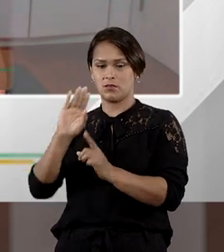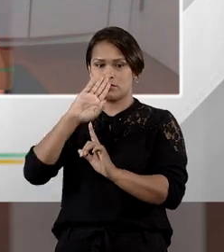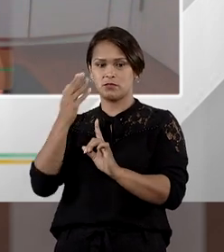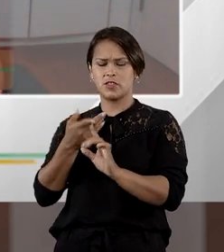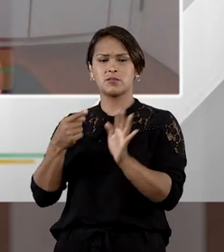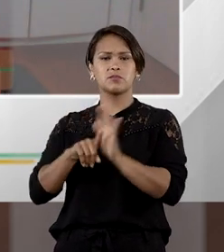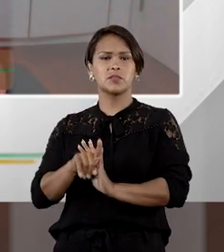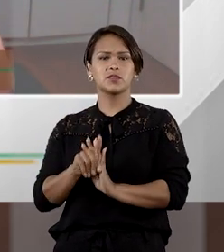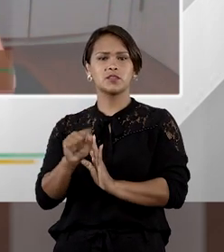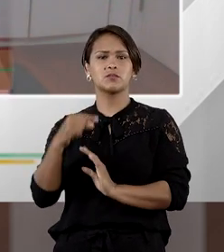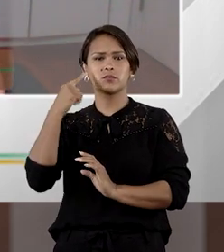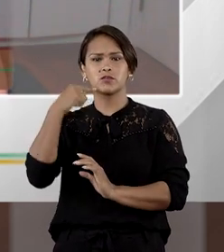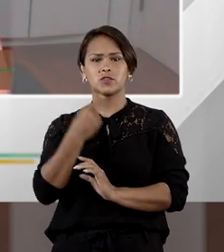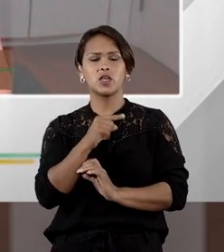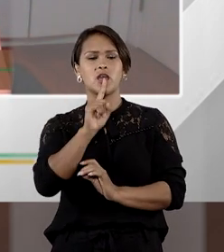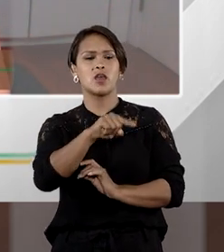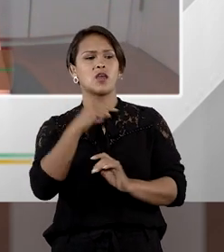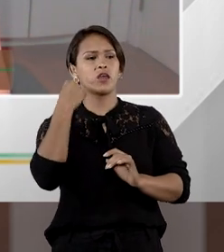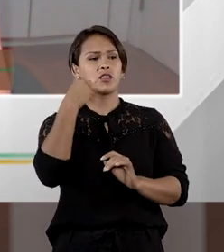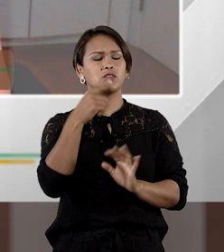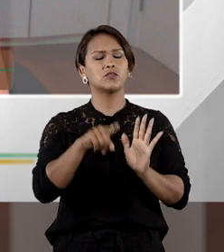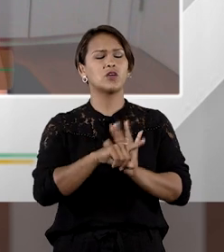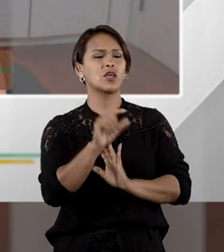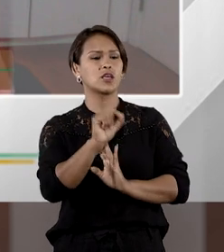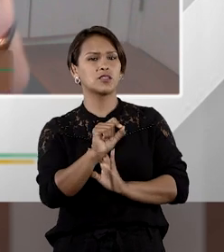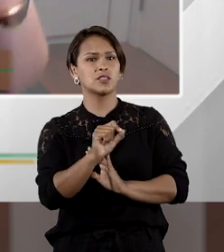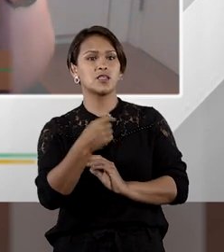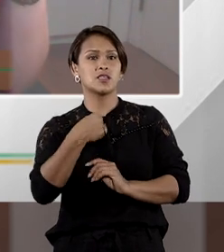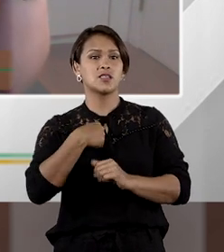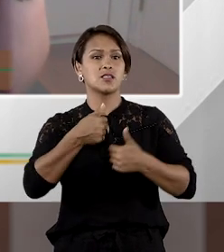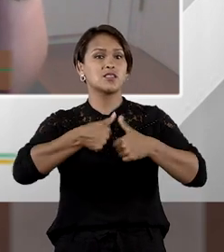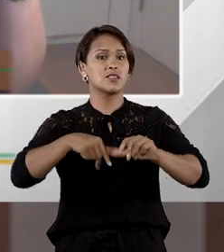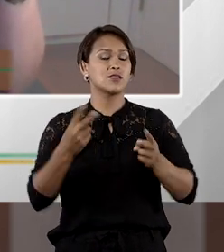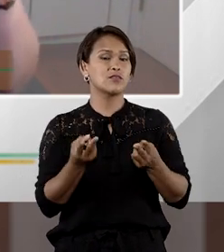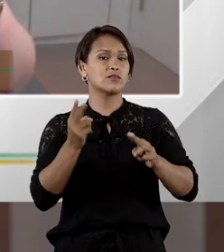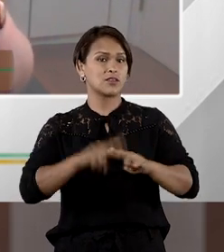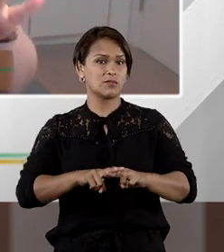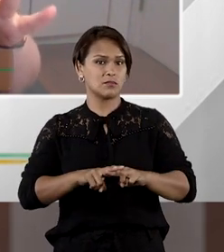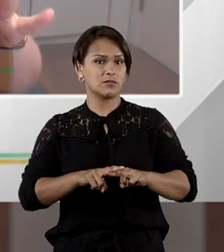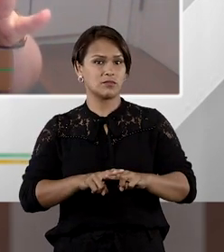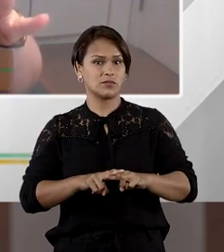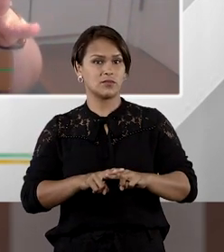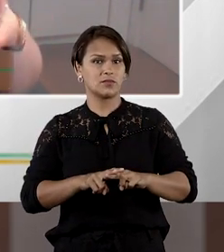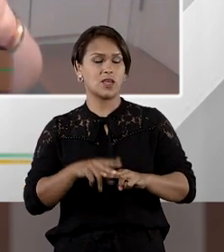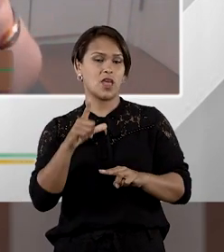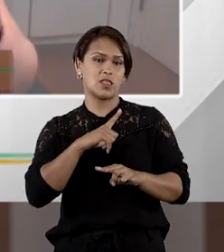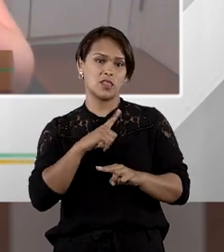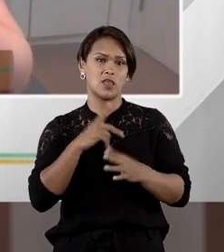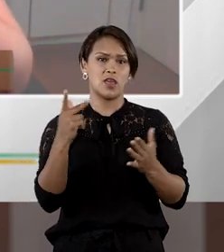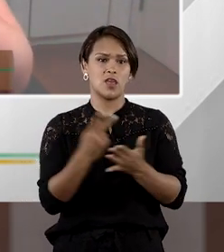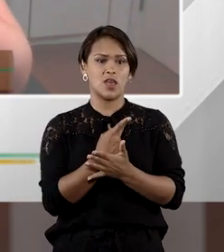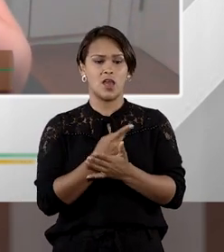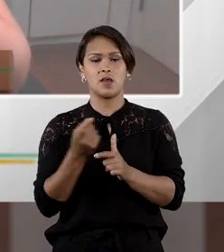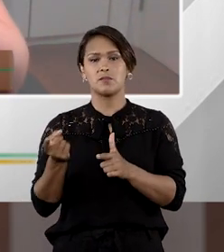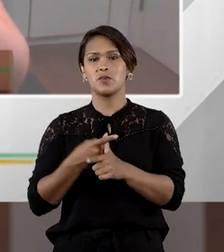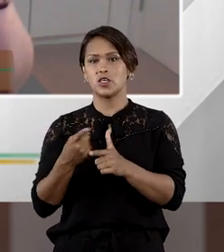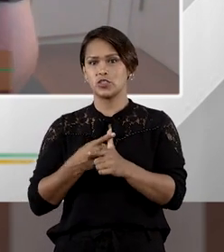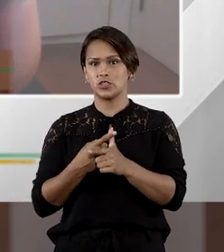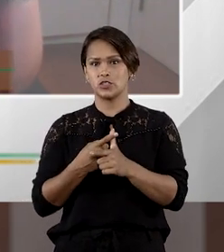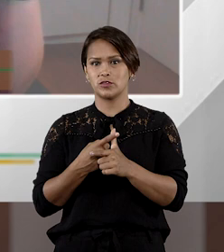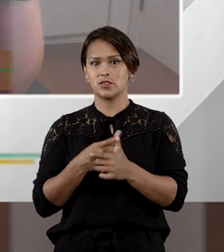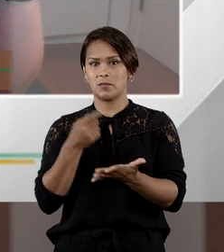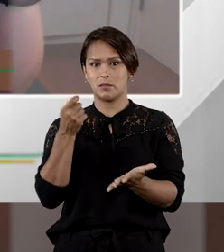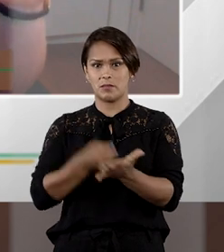possivelmente, vai perguntar assim para o seu advogado: doutor ou doutora, se eu ficar preso aí, tem uma história de uma prisão, a minha dívida